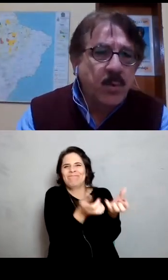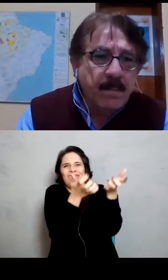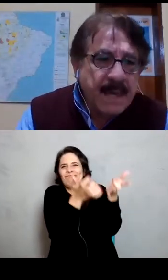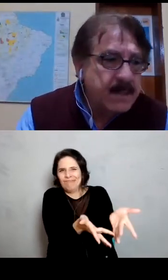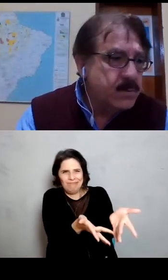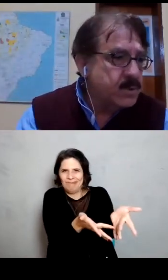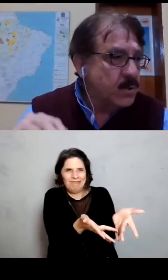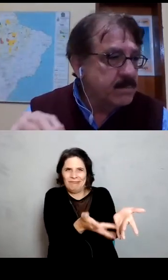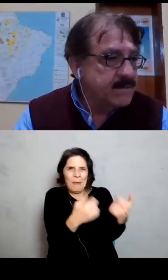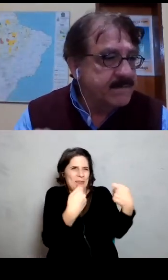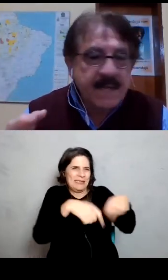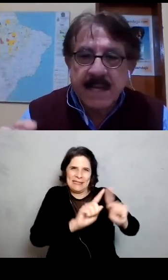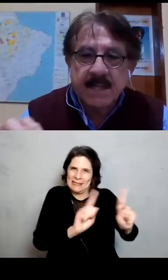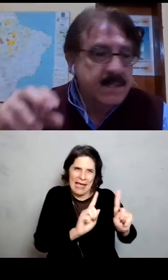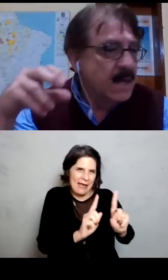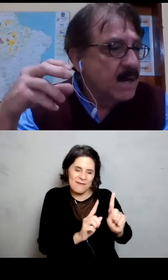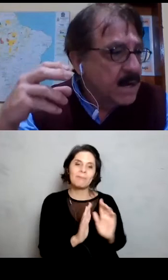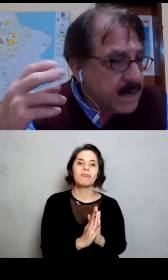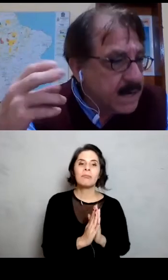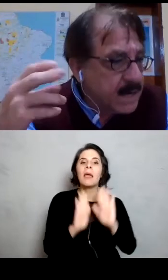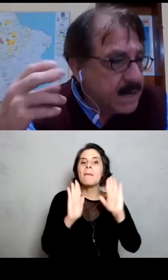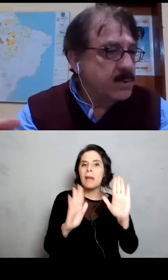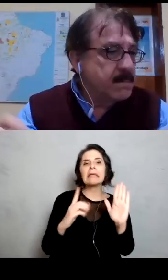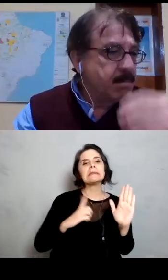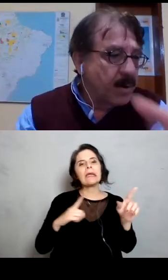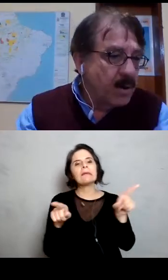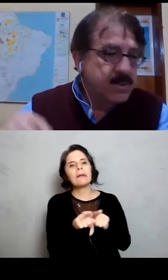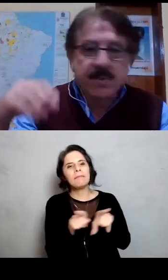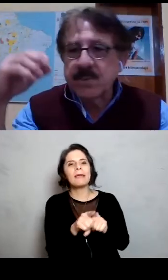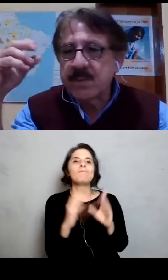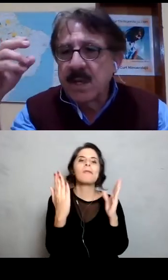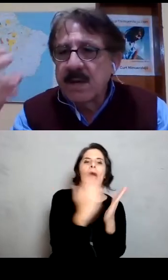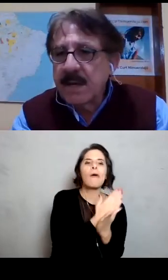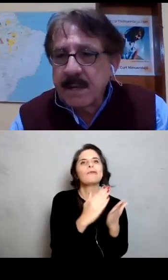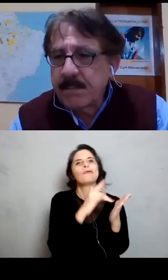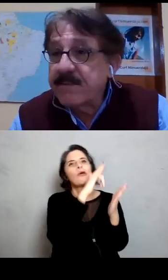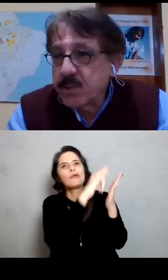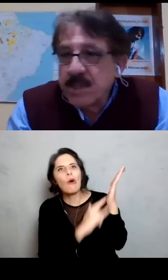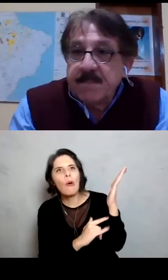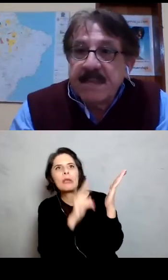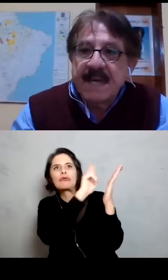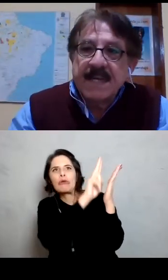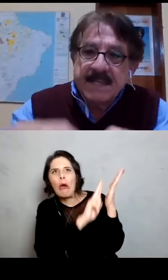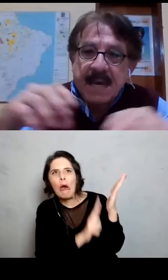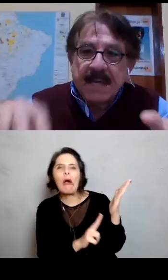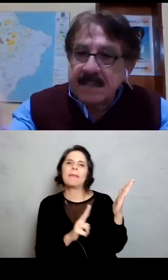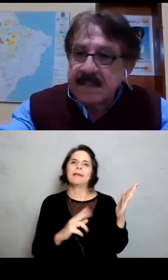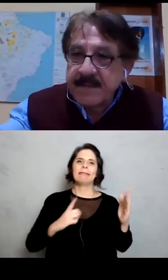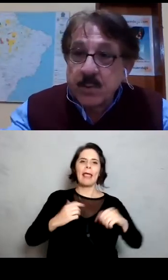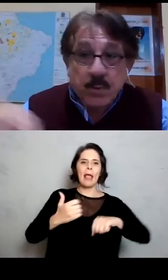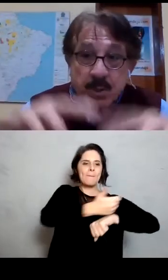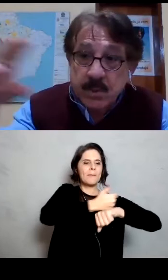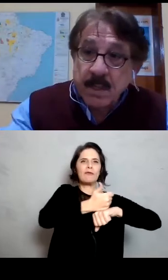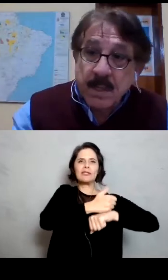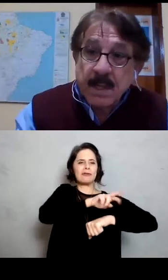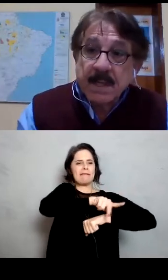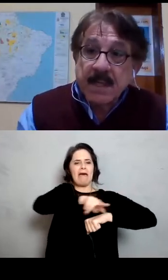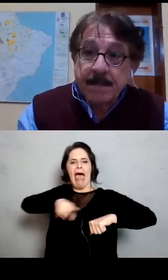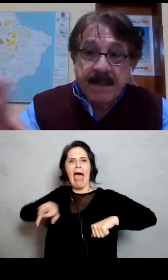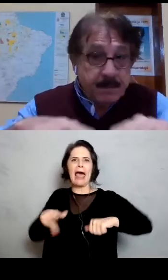tem documentos de nomes diferentes, cargos, impostos, profissões especializadas, enfim, tudo